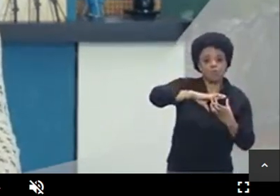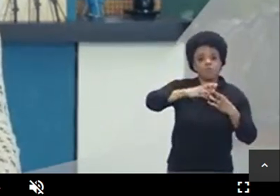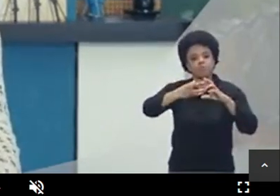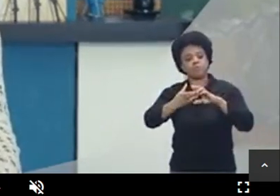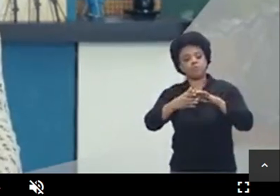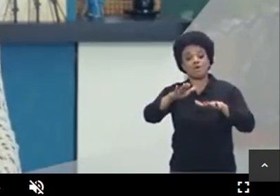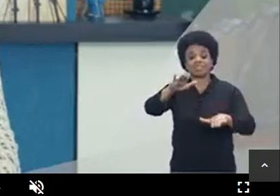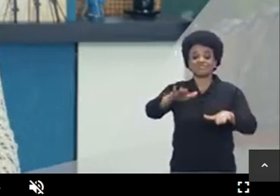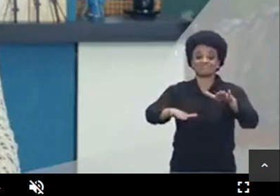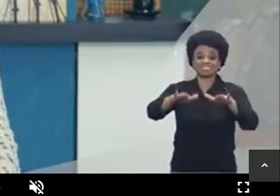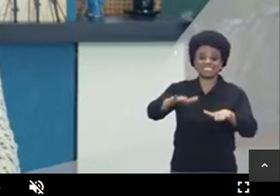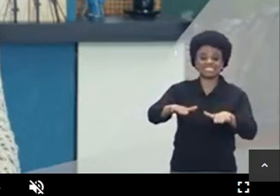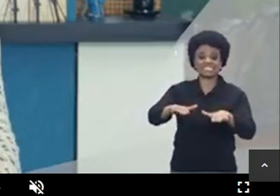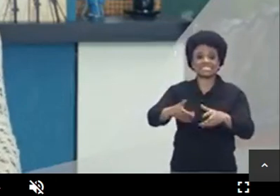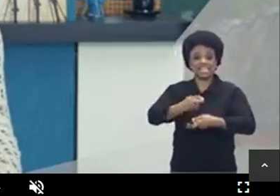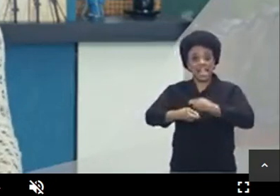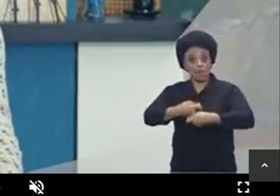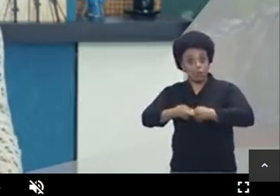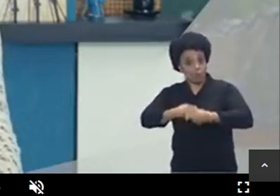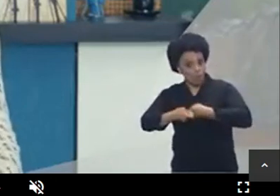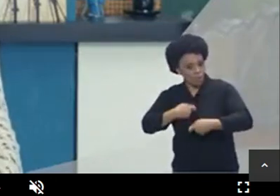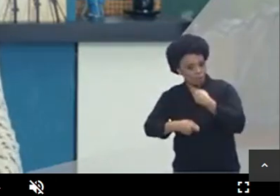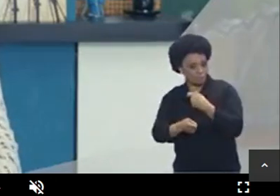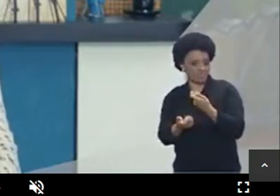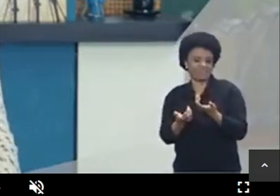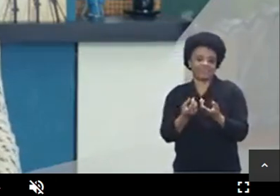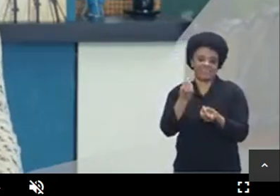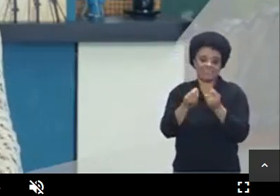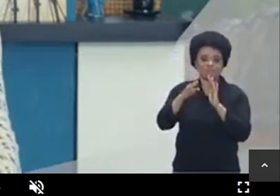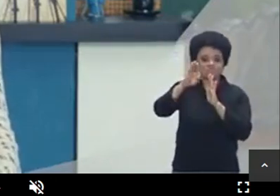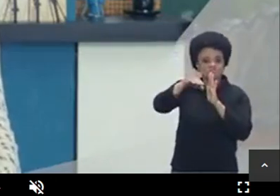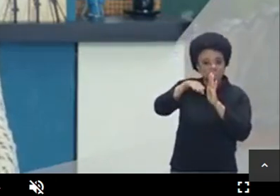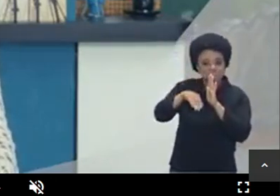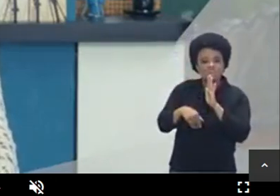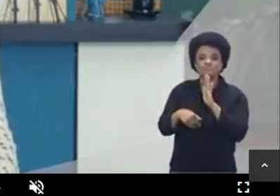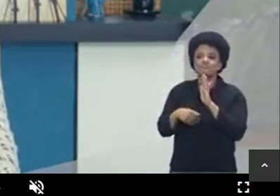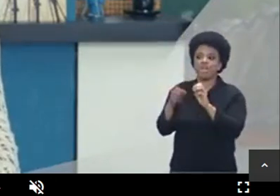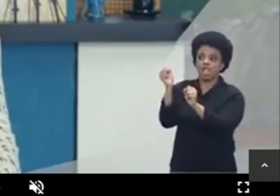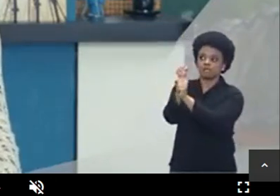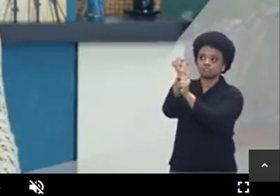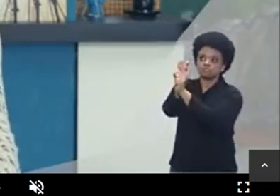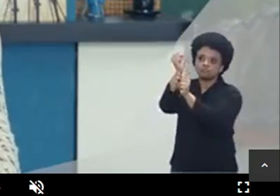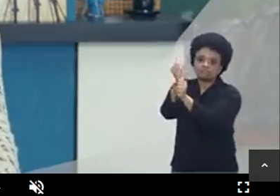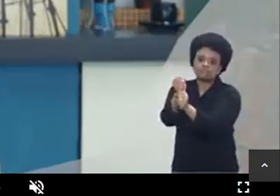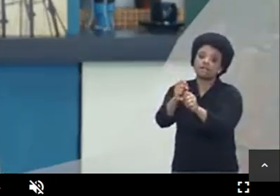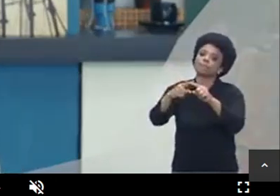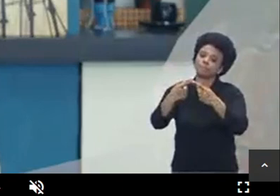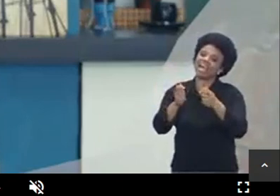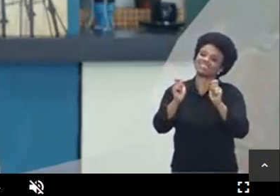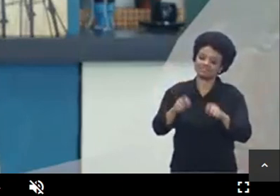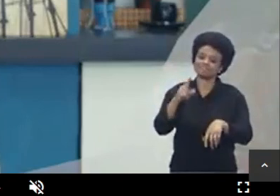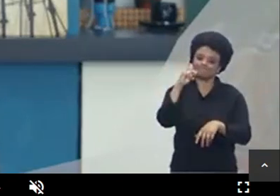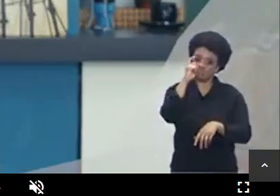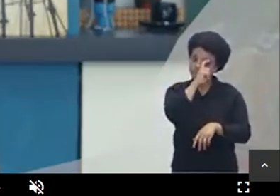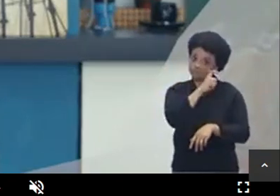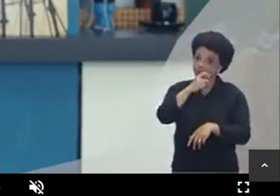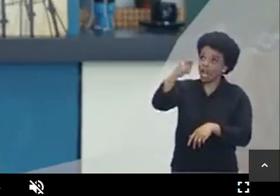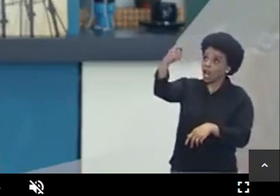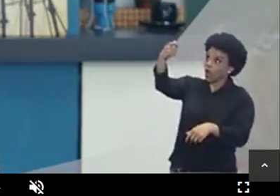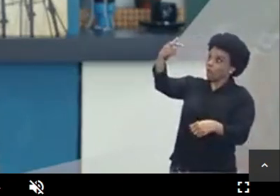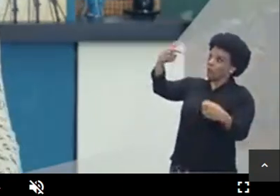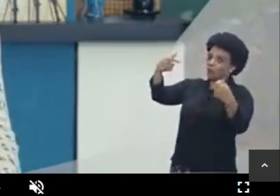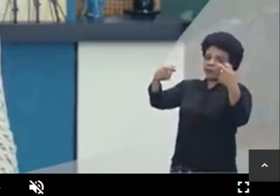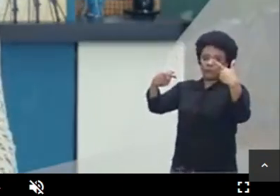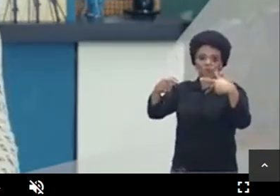economizar na construção, já pensando em algum isolamento, mas é mais difícil ser sustentável. Na iluminação, sim, a